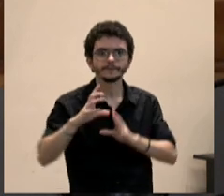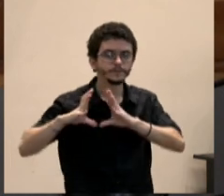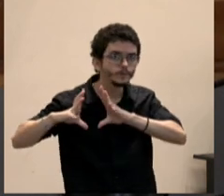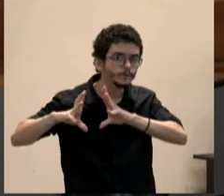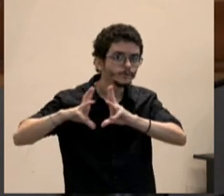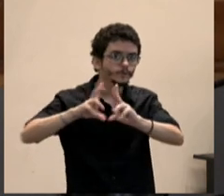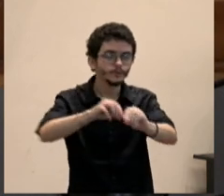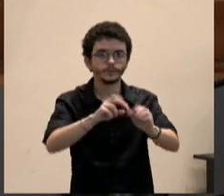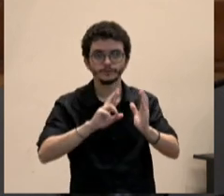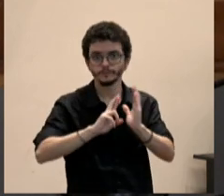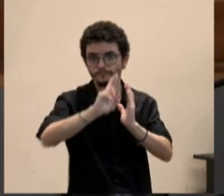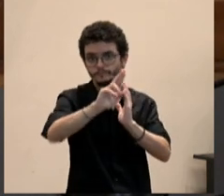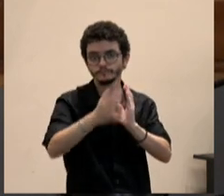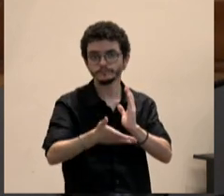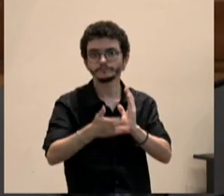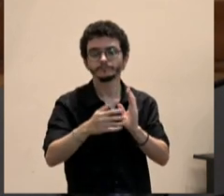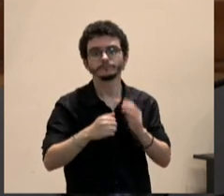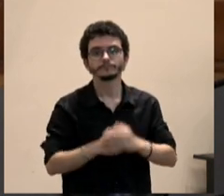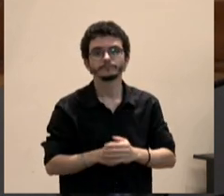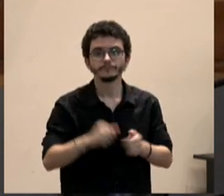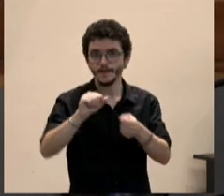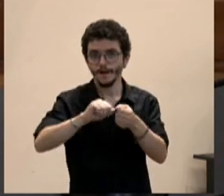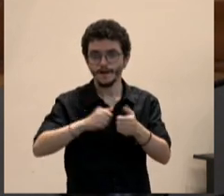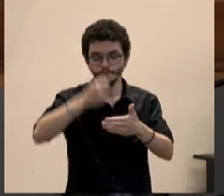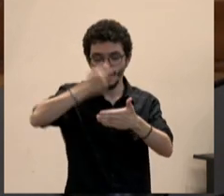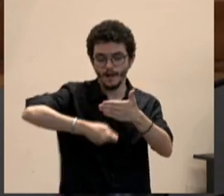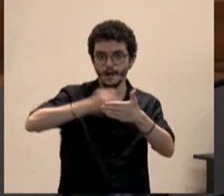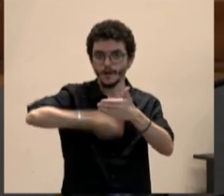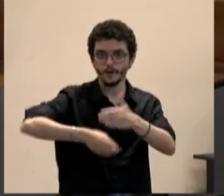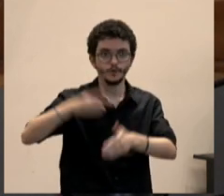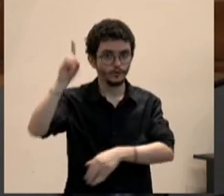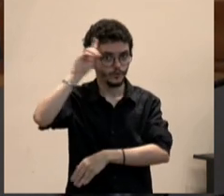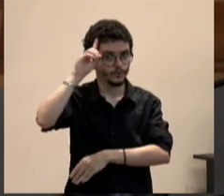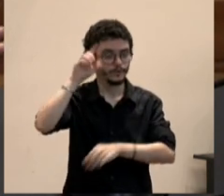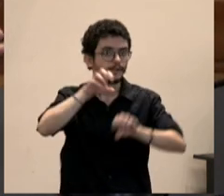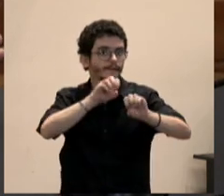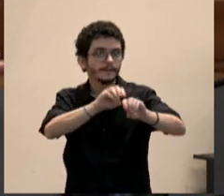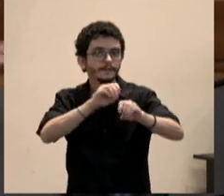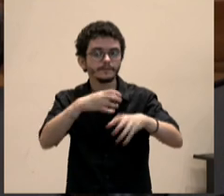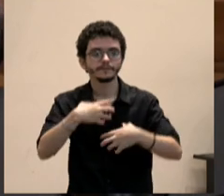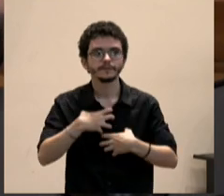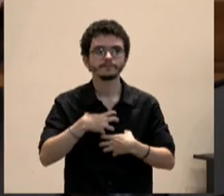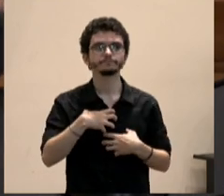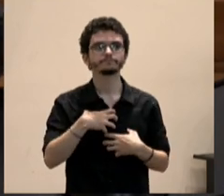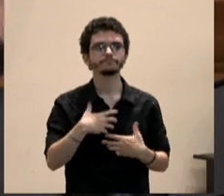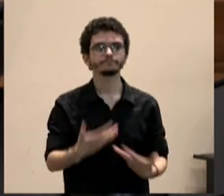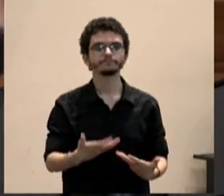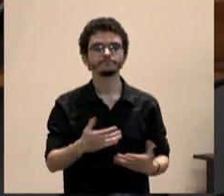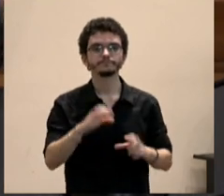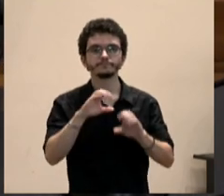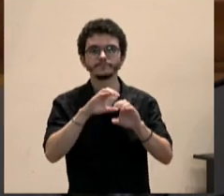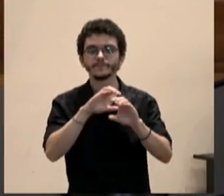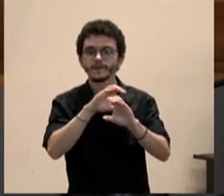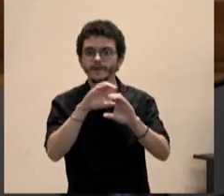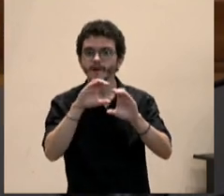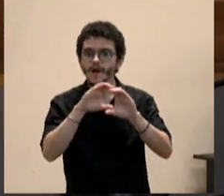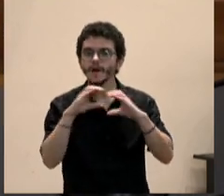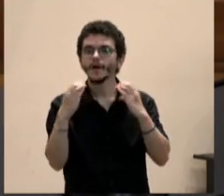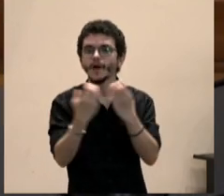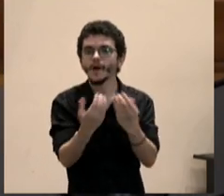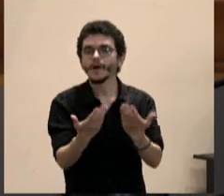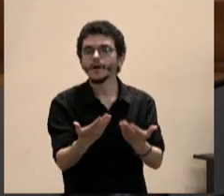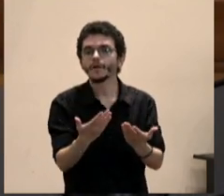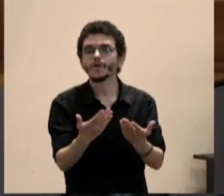as representações que fazem a luta diária da educação sentissem que a Comissão de Educação